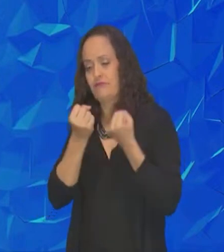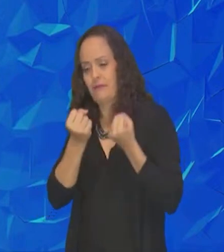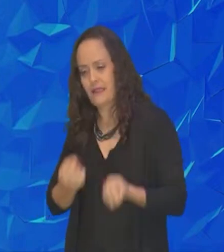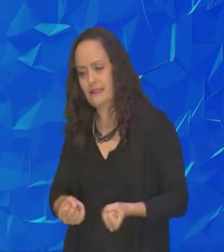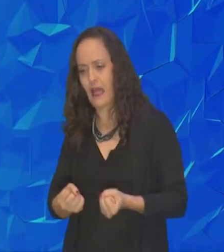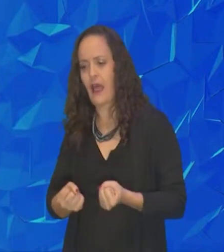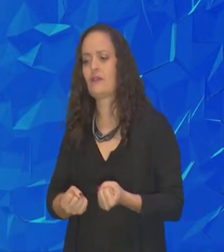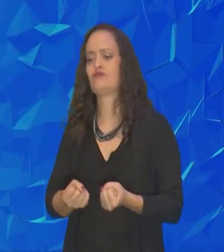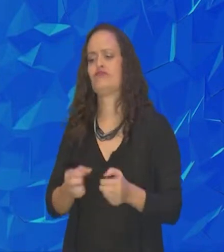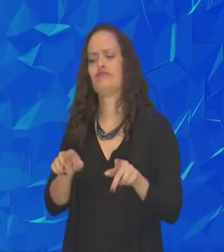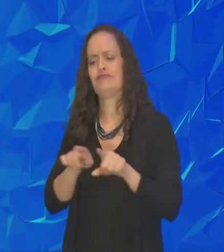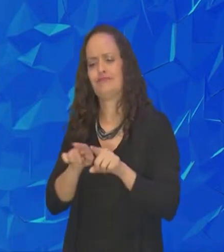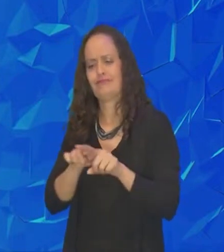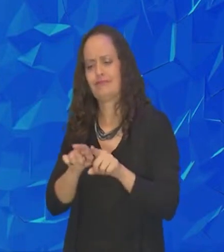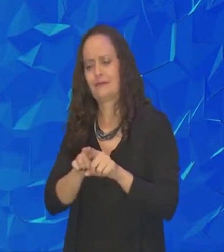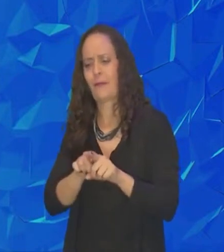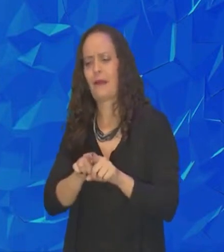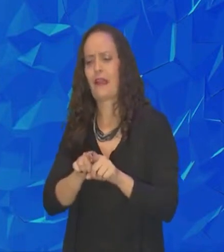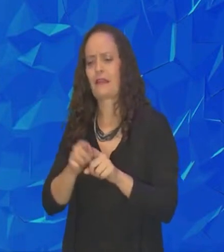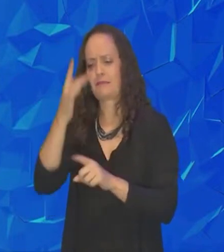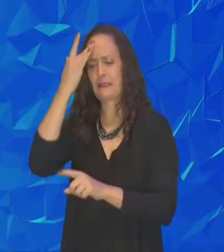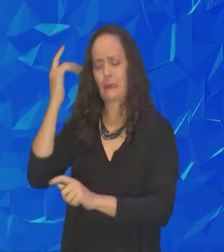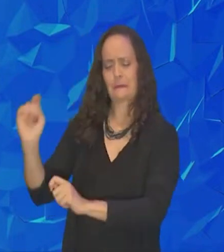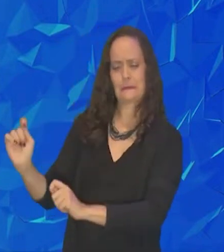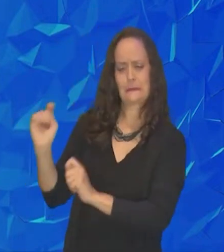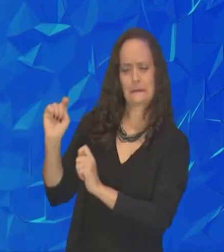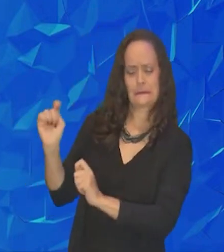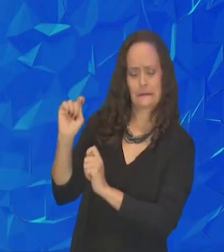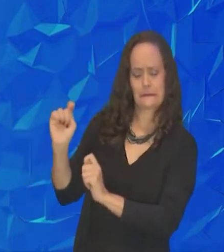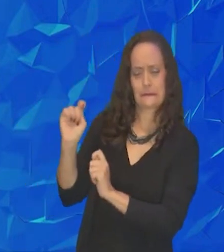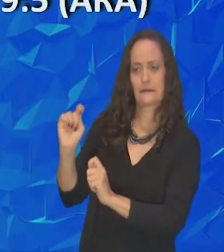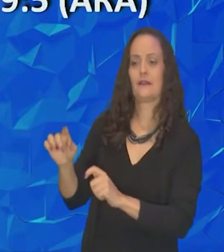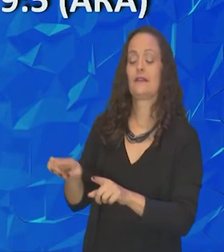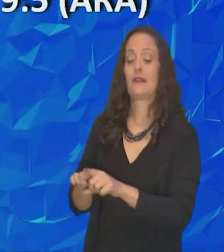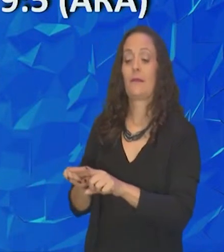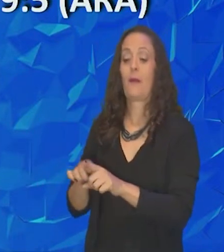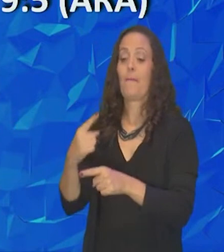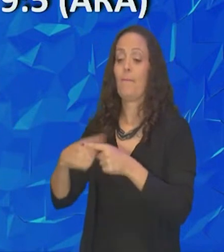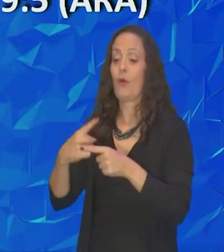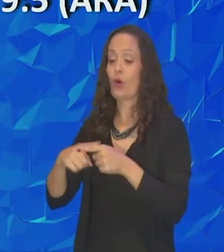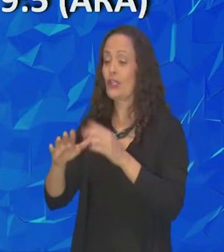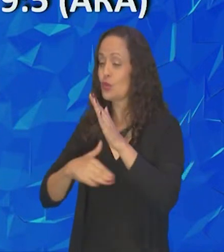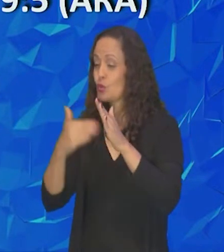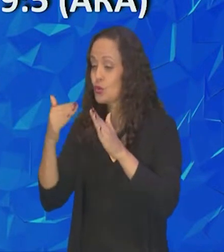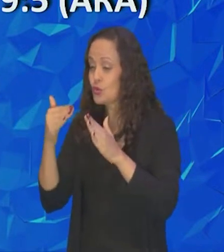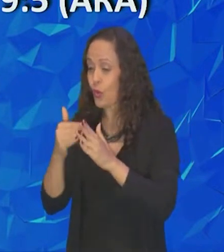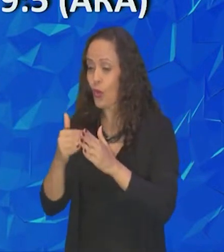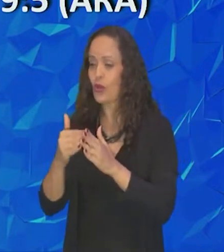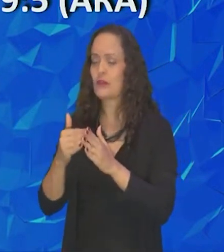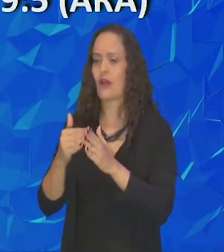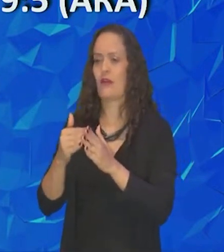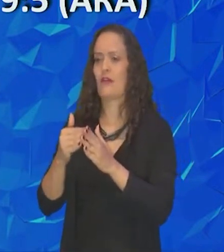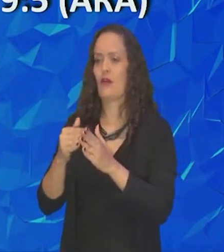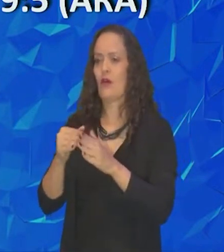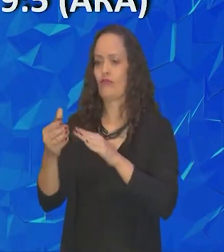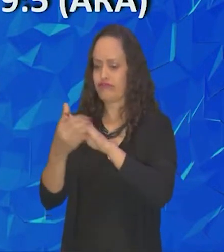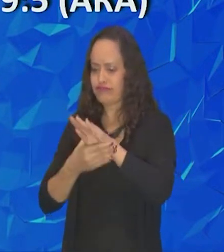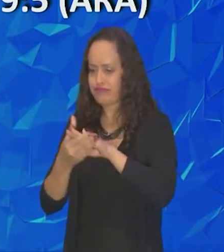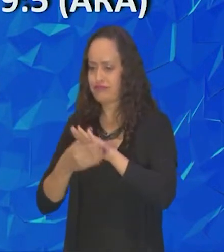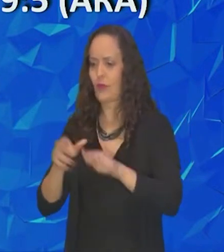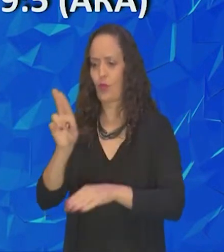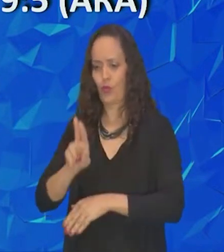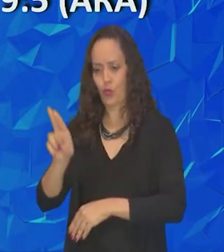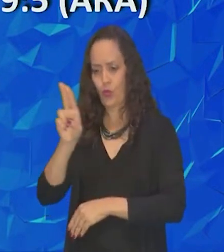os ombros, e o cetro do seu opressor, como no dia dos midianitas, porque toda bota com que anda o guerreiro no tumulto